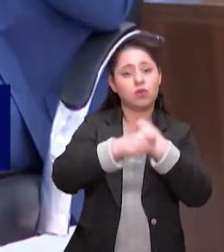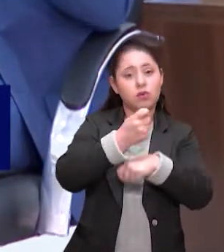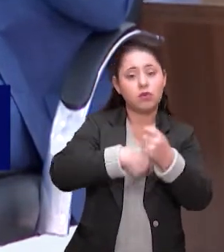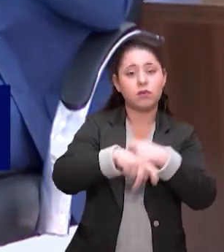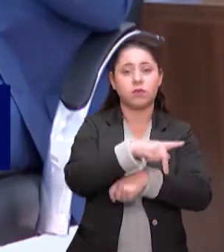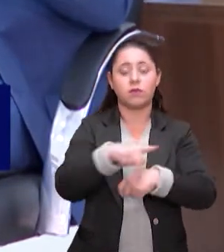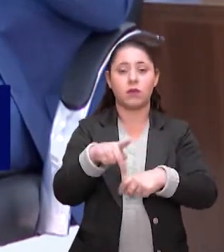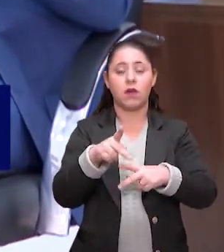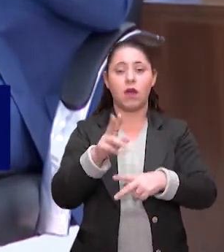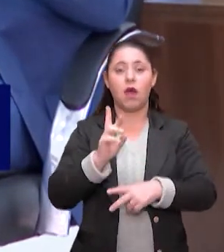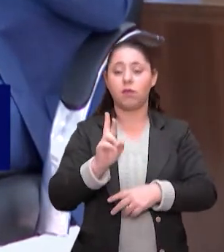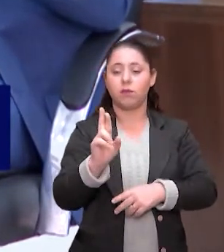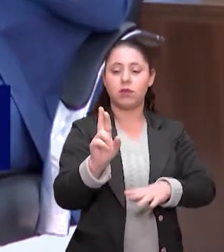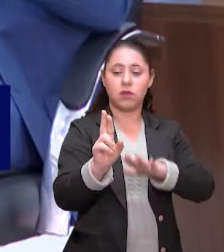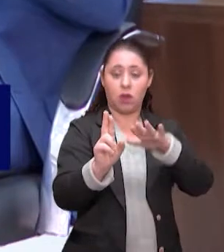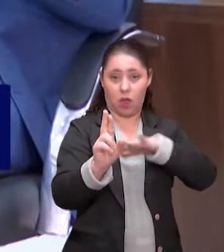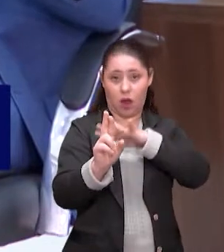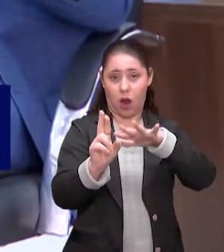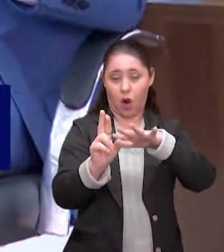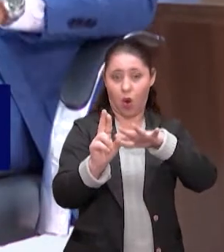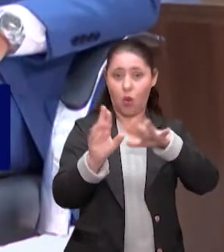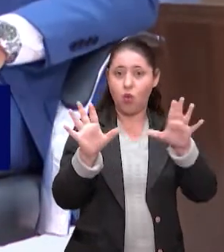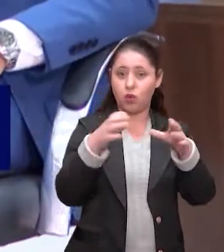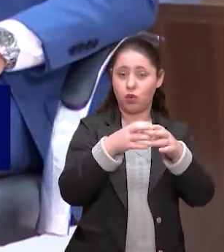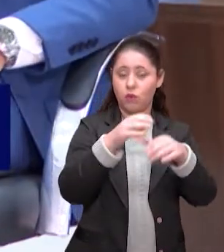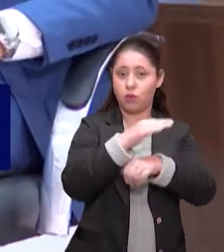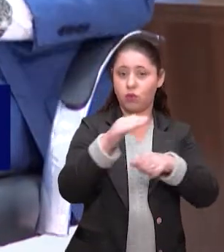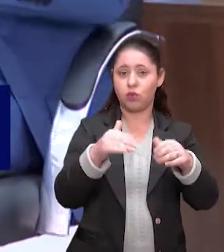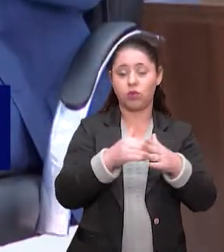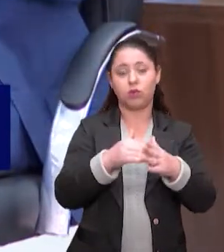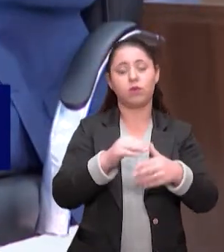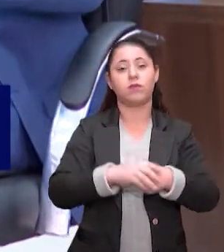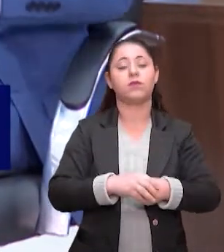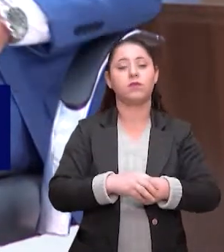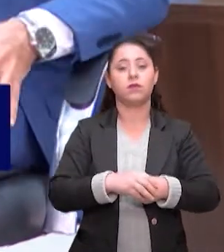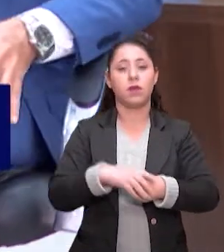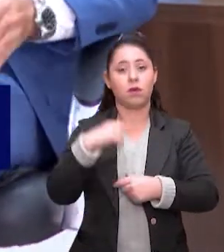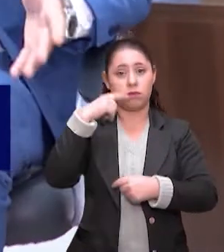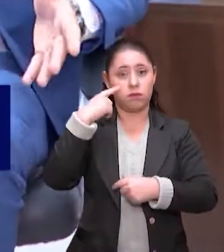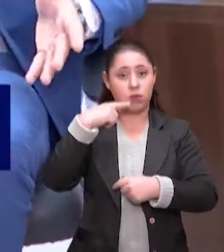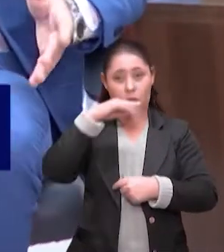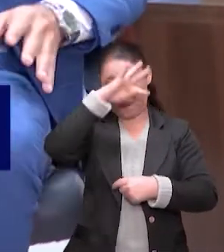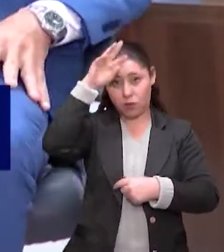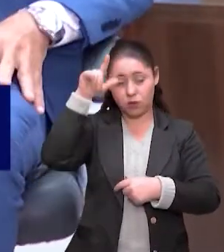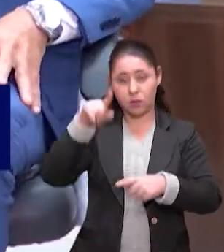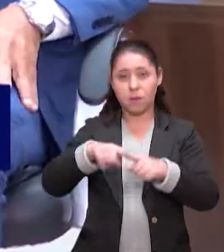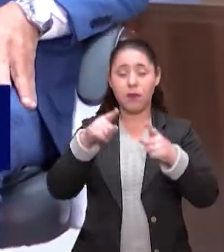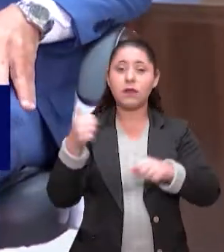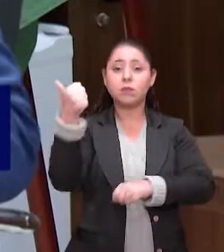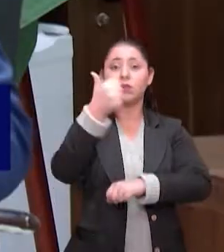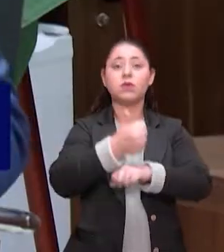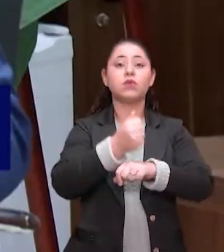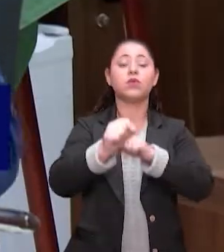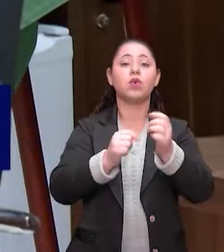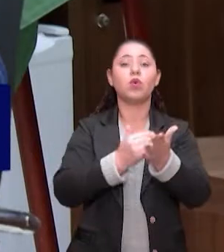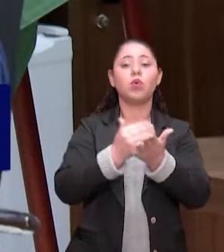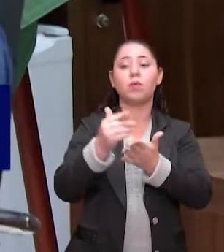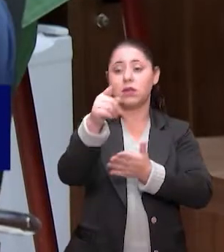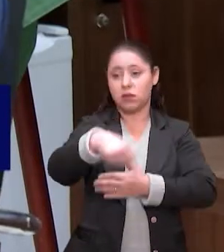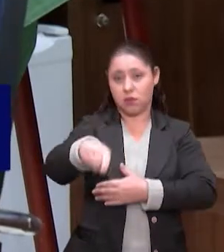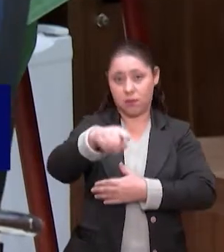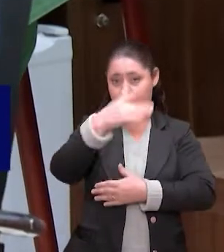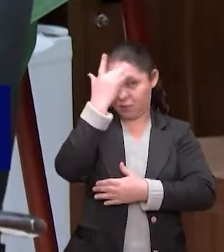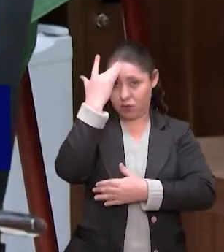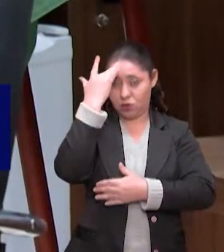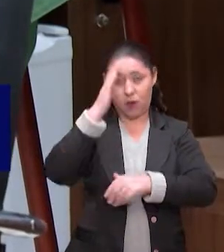presidência significa presidir e representar toda a advocacia. Eu tenho a honra de ser o presidente de toda a advocacia de Mato Grosso do Sul, mas sobretudo para